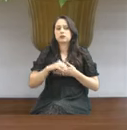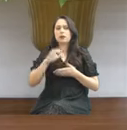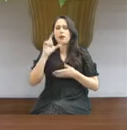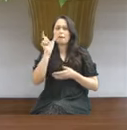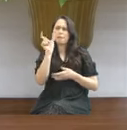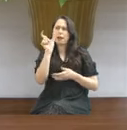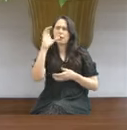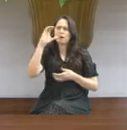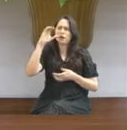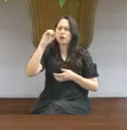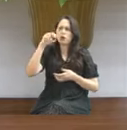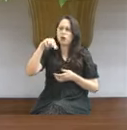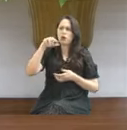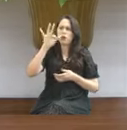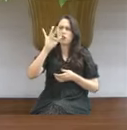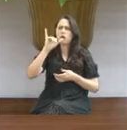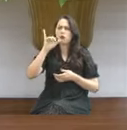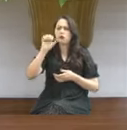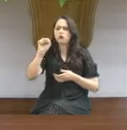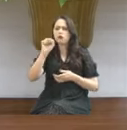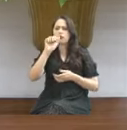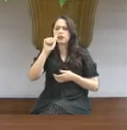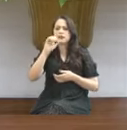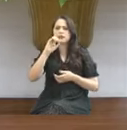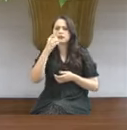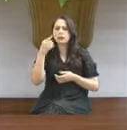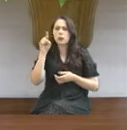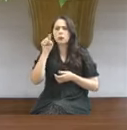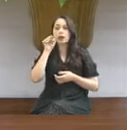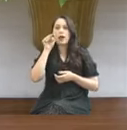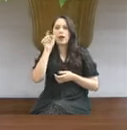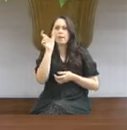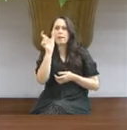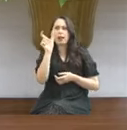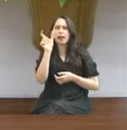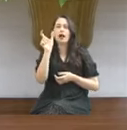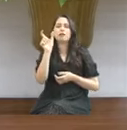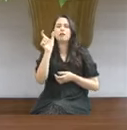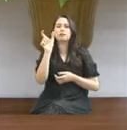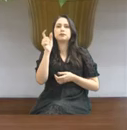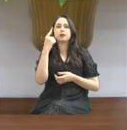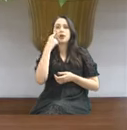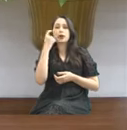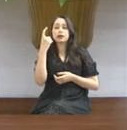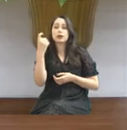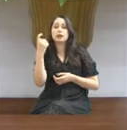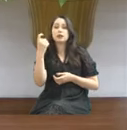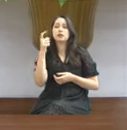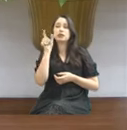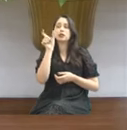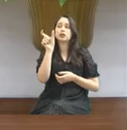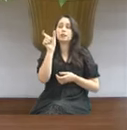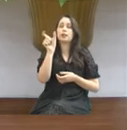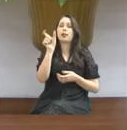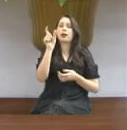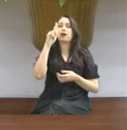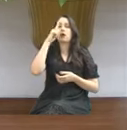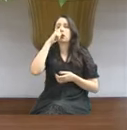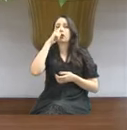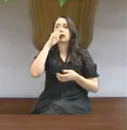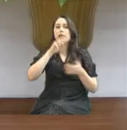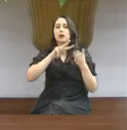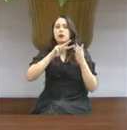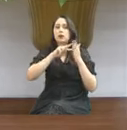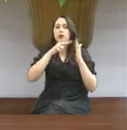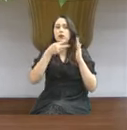Esta palavra confissão, ela é muito interessante, que vem do grego homologia. E